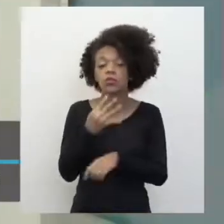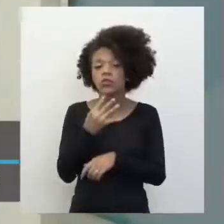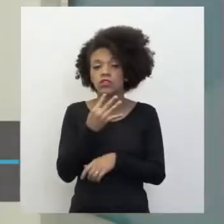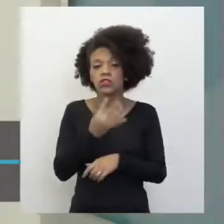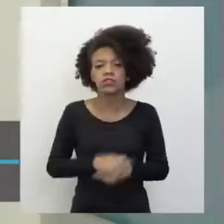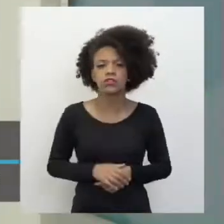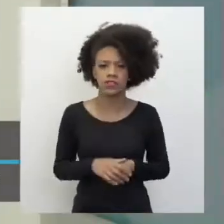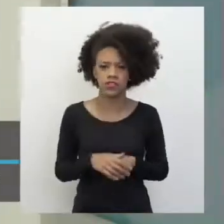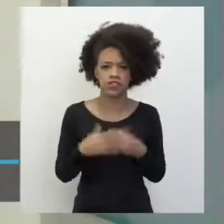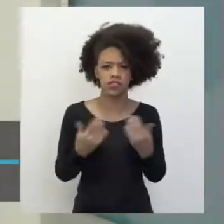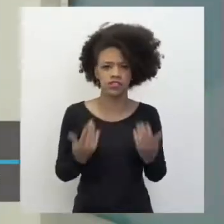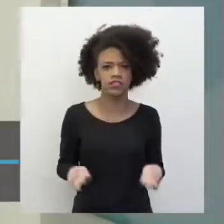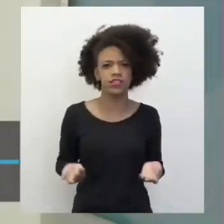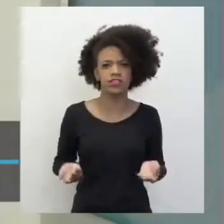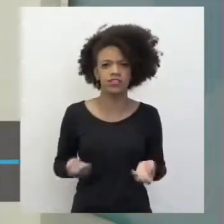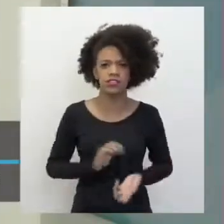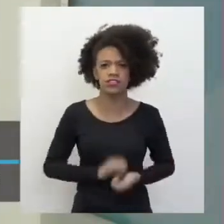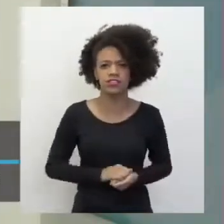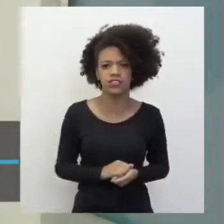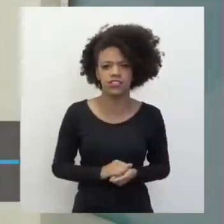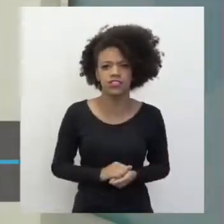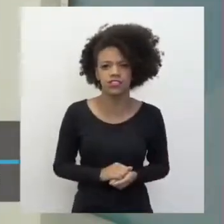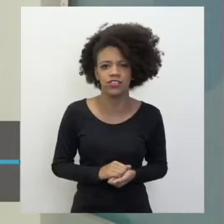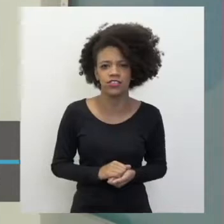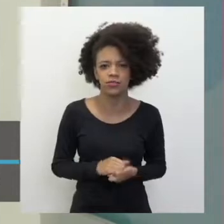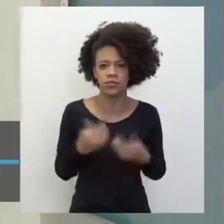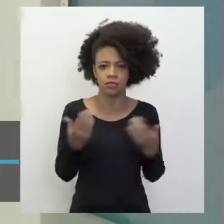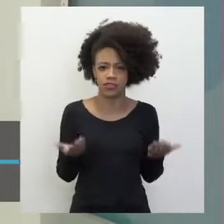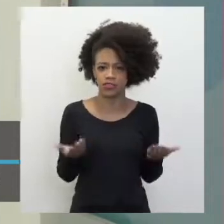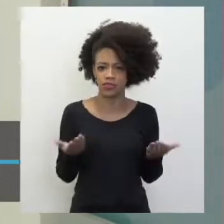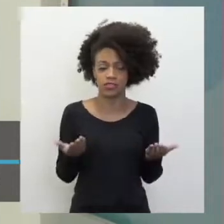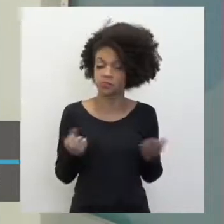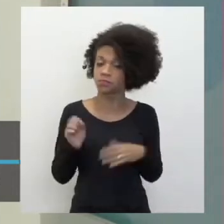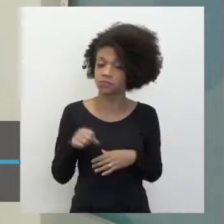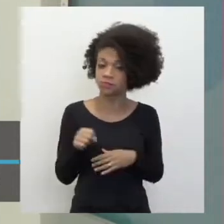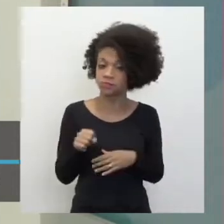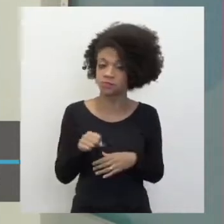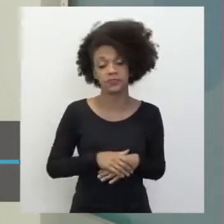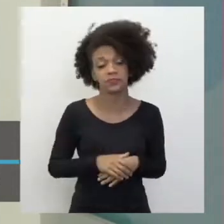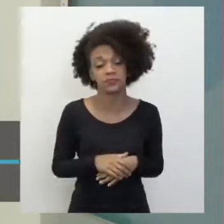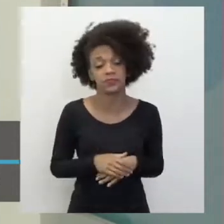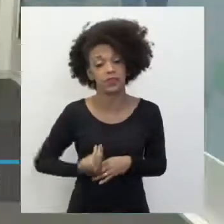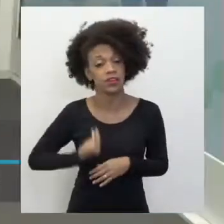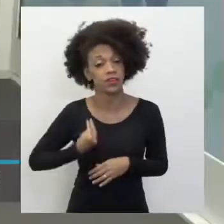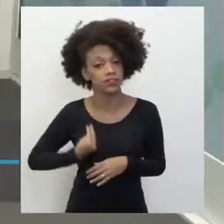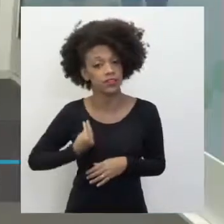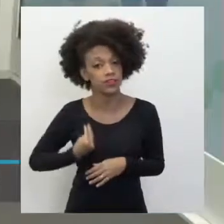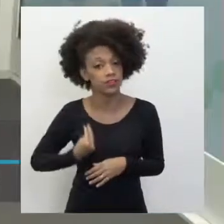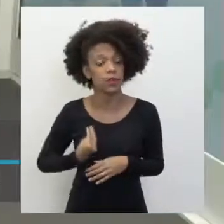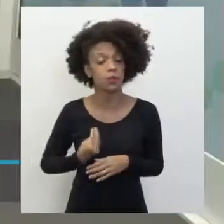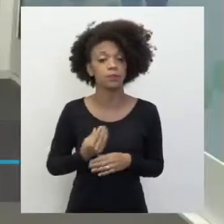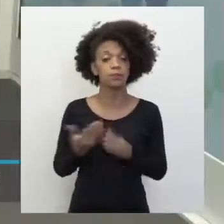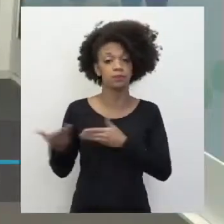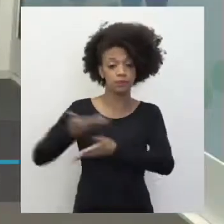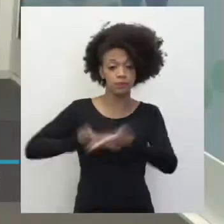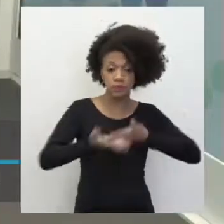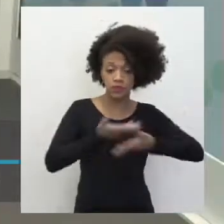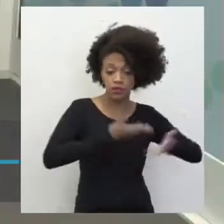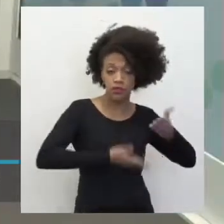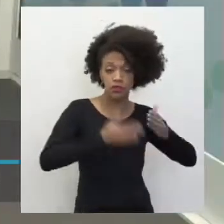isso. Então, só depois que a gente conhece que a gente passa a respeitar, né? Muito bom. Conviver com mais empatia, Pro